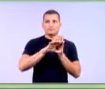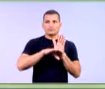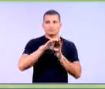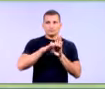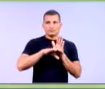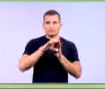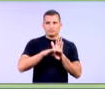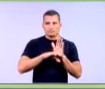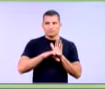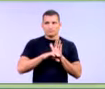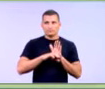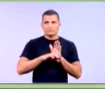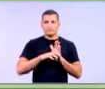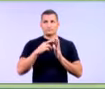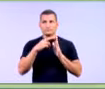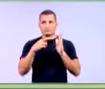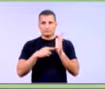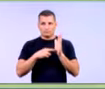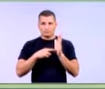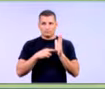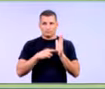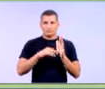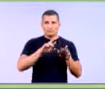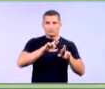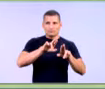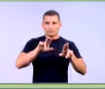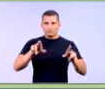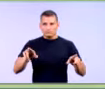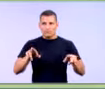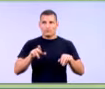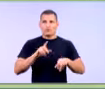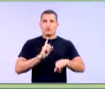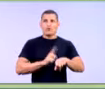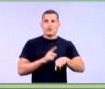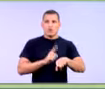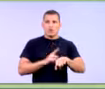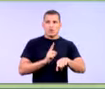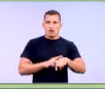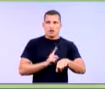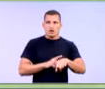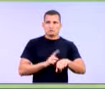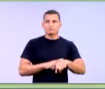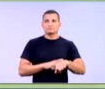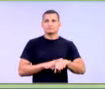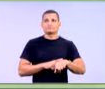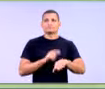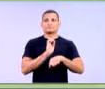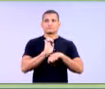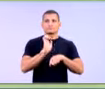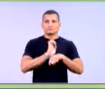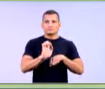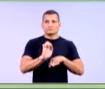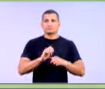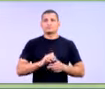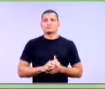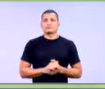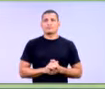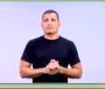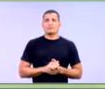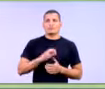conceito, normatização, tipos, a carga horária, quanto que representa a carga horária do estágio, e você